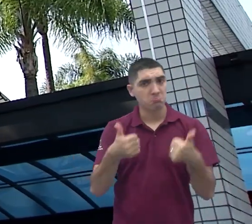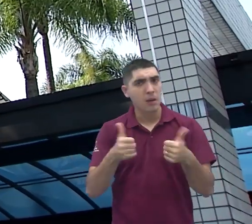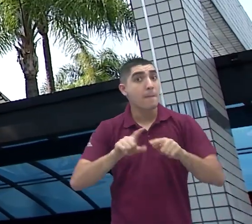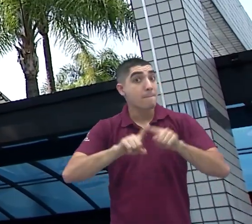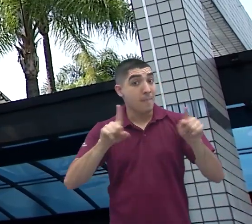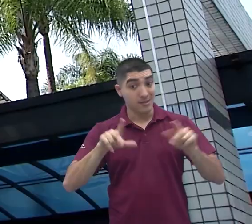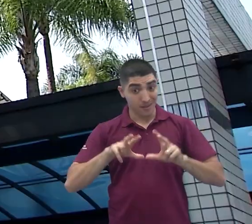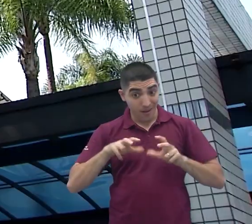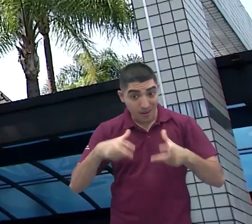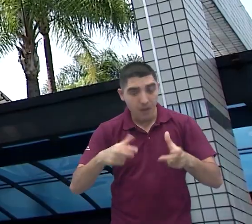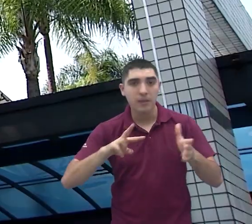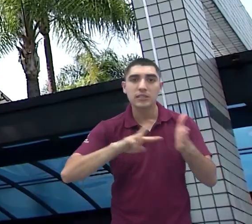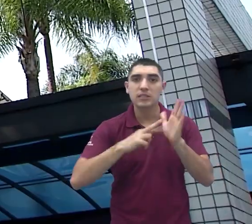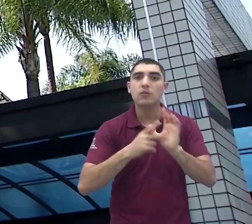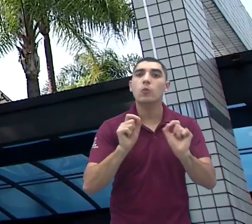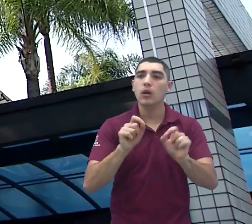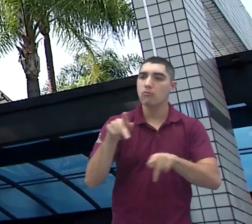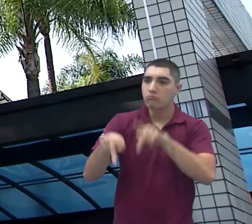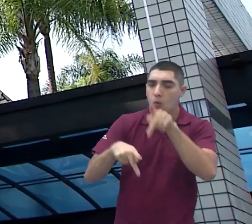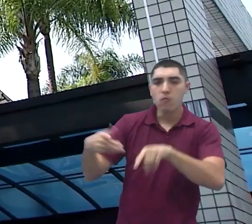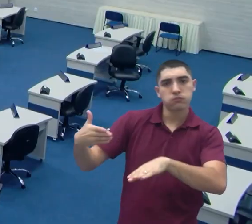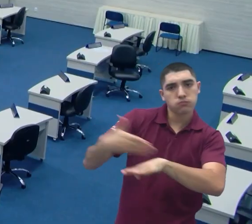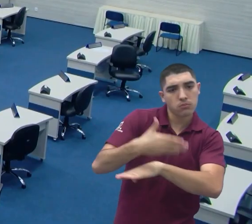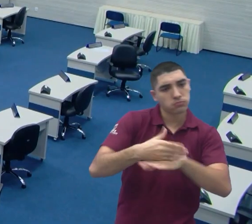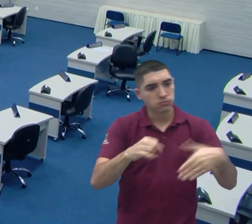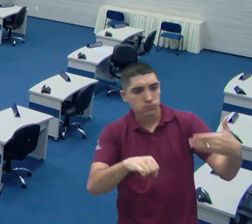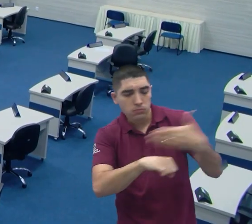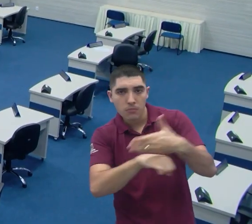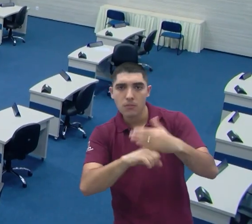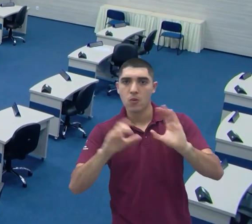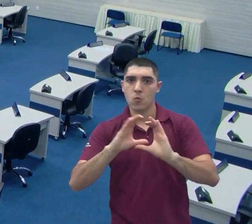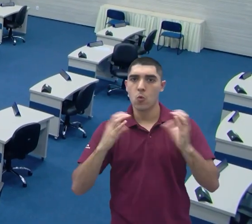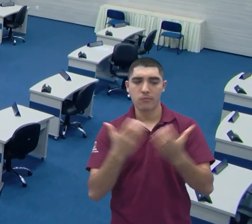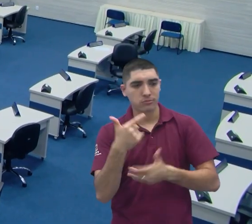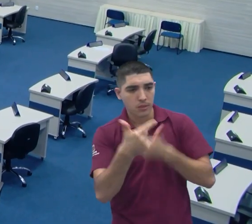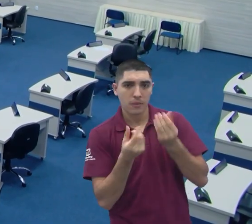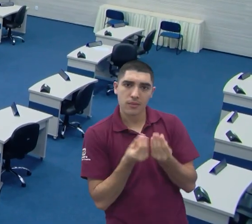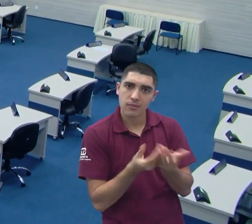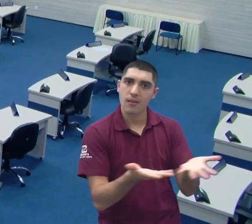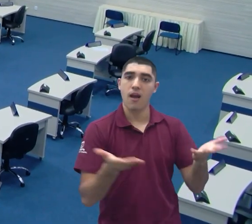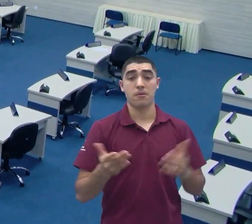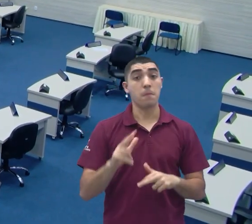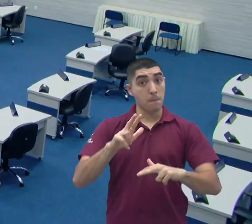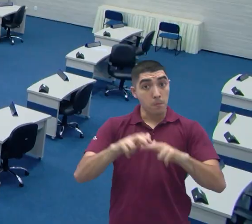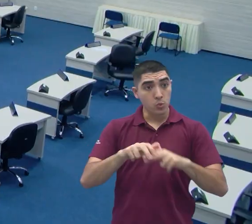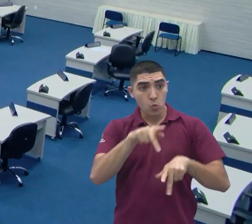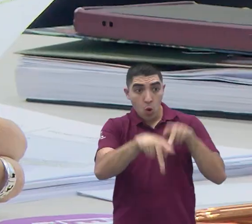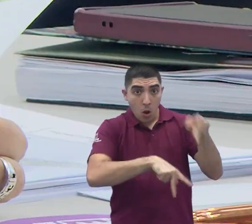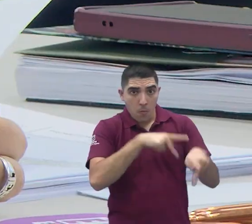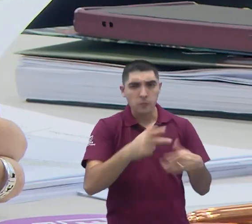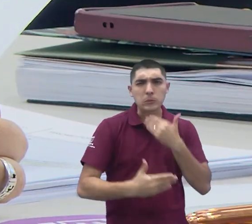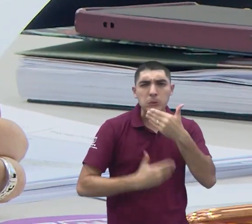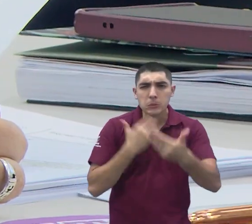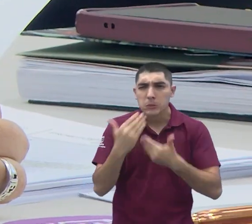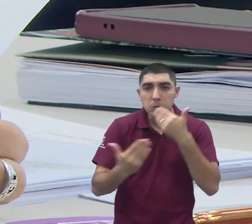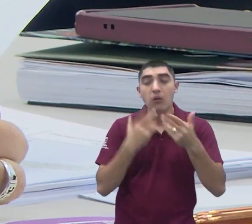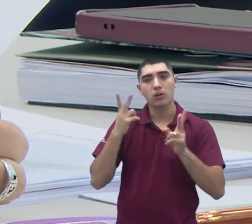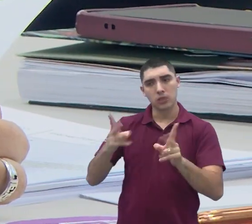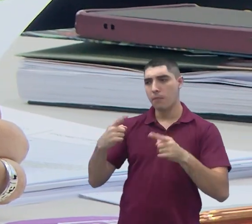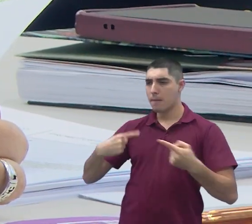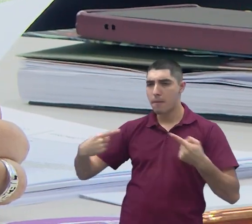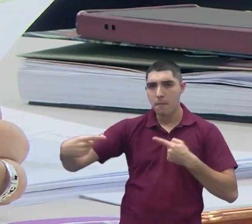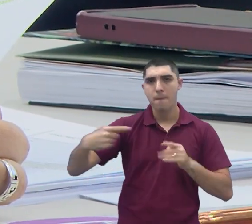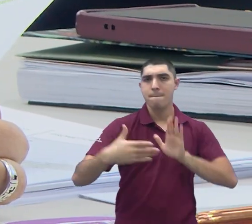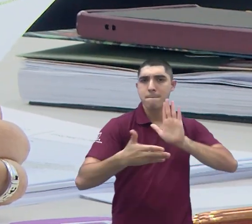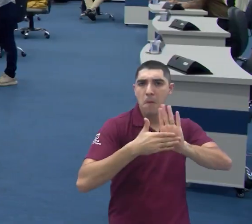uma estrutura física, a Câmara representa um espaço de participação e serviço à comunidade. É aqui que as demandas da população